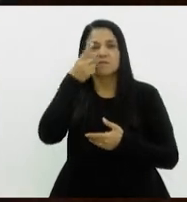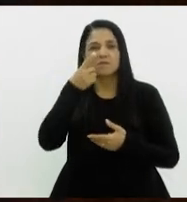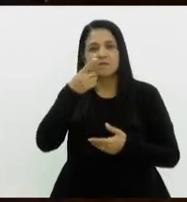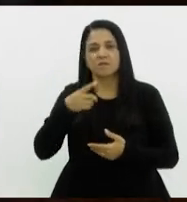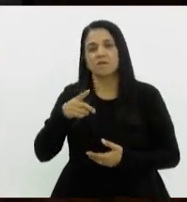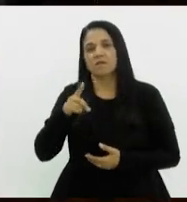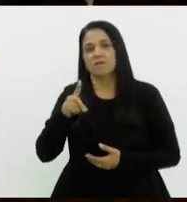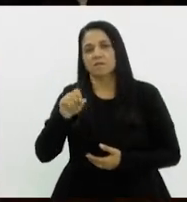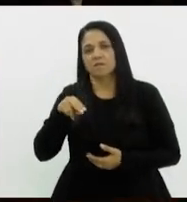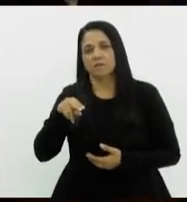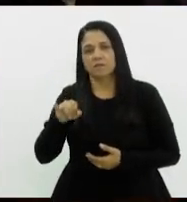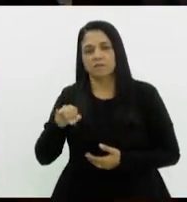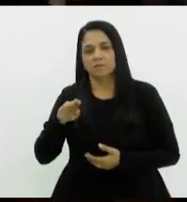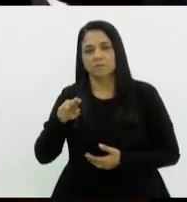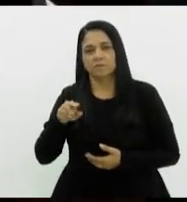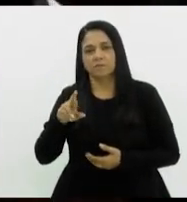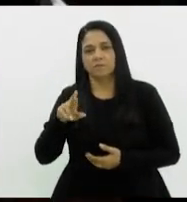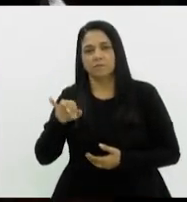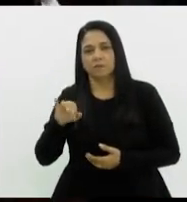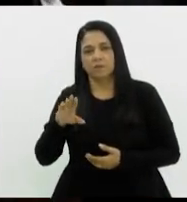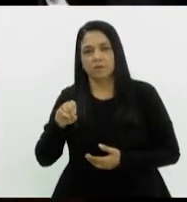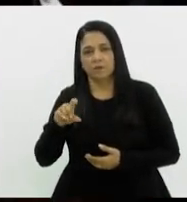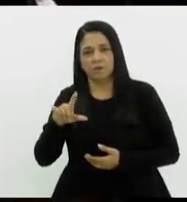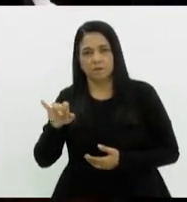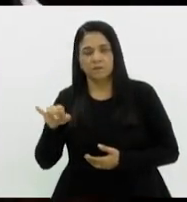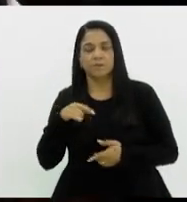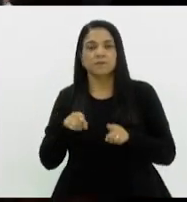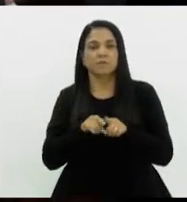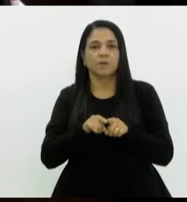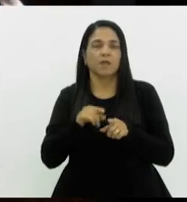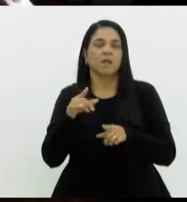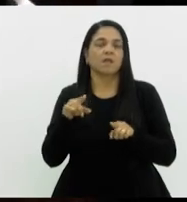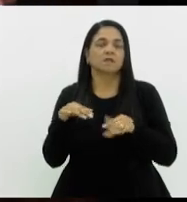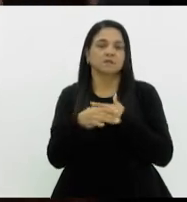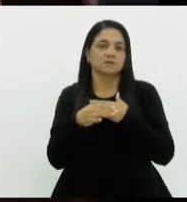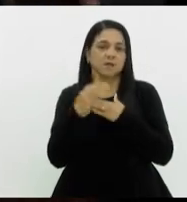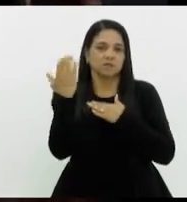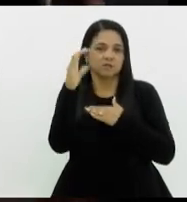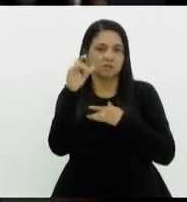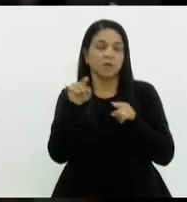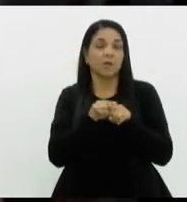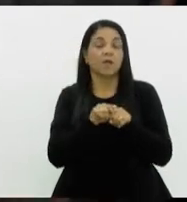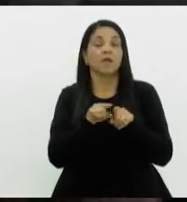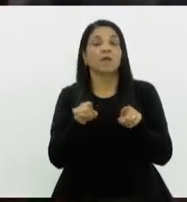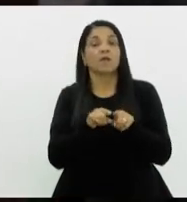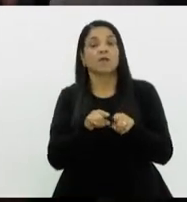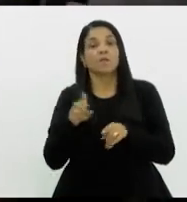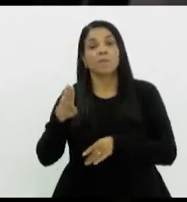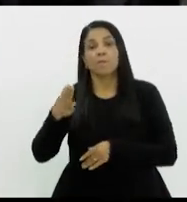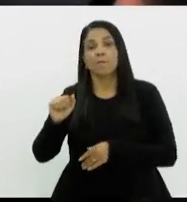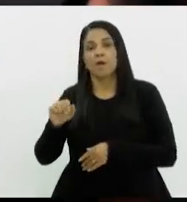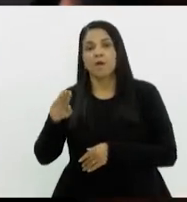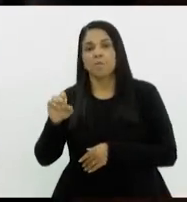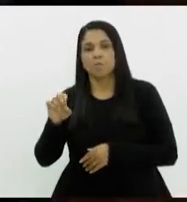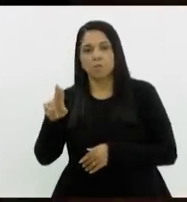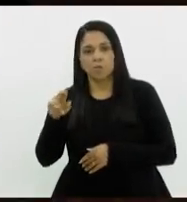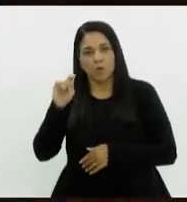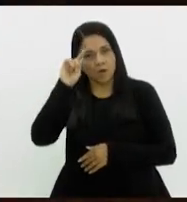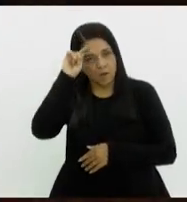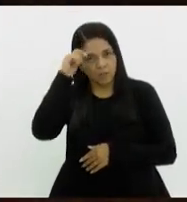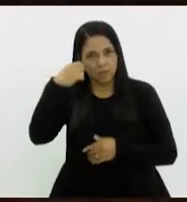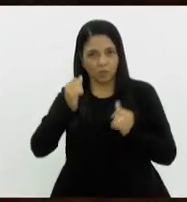de Niterói, também o nosso ator aí, o Babu, e também quero saudar aqui